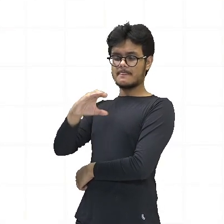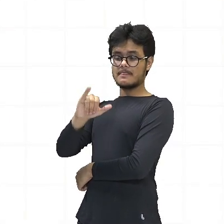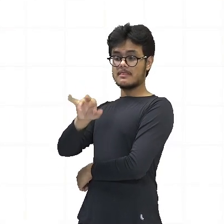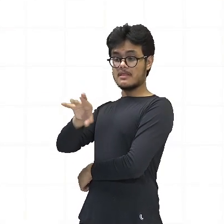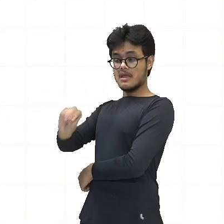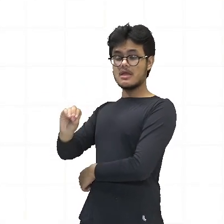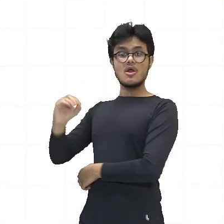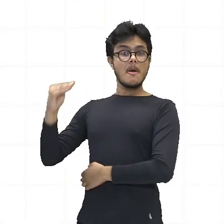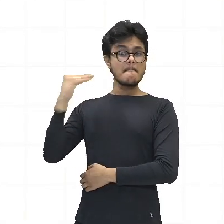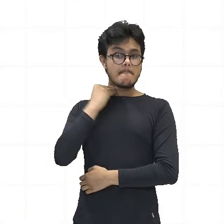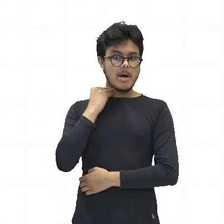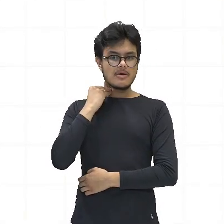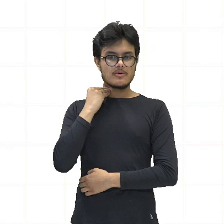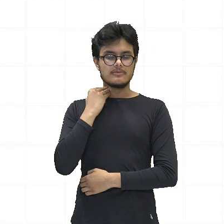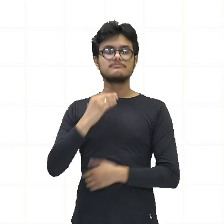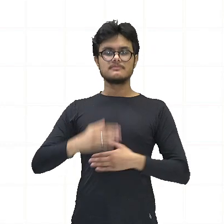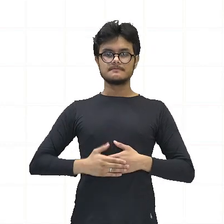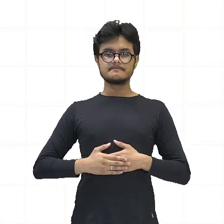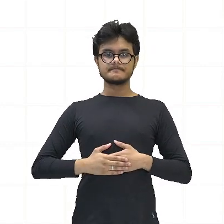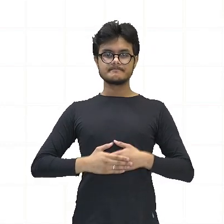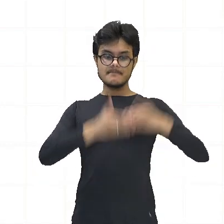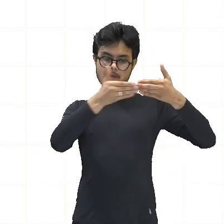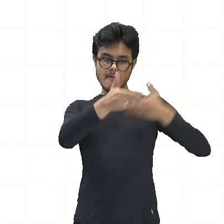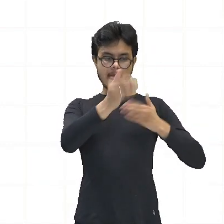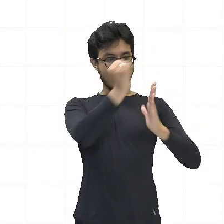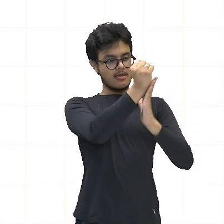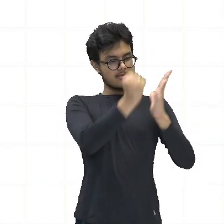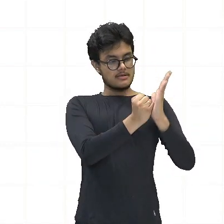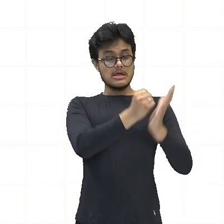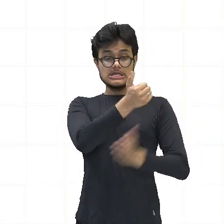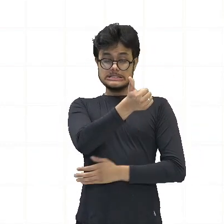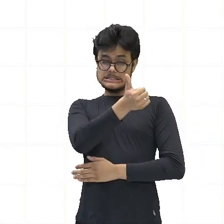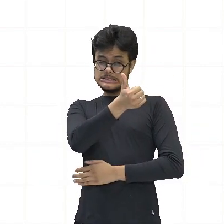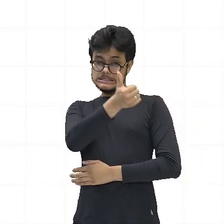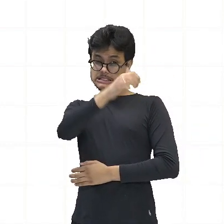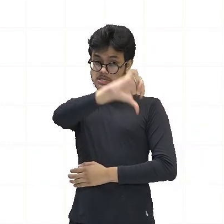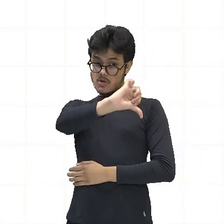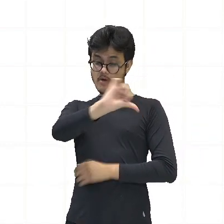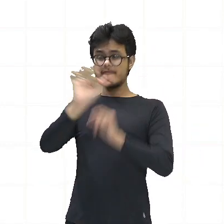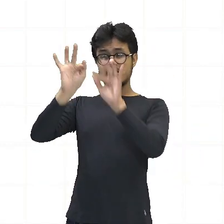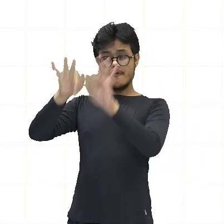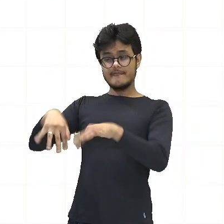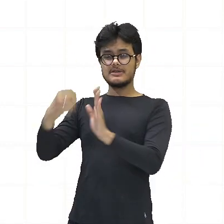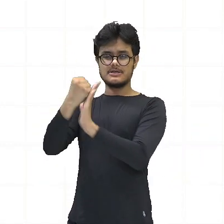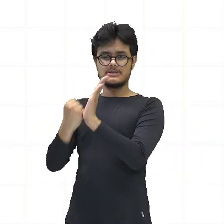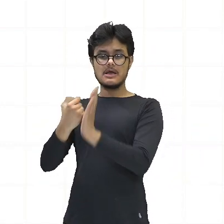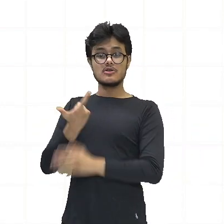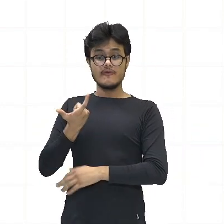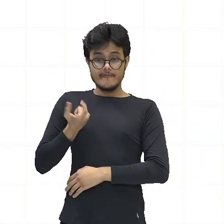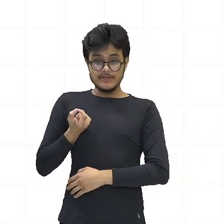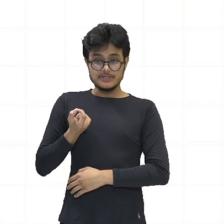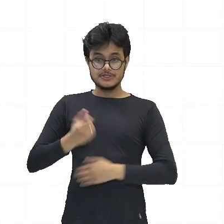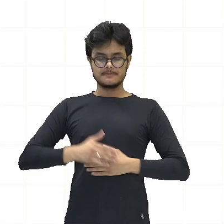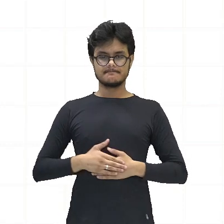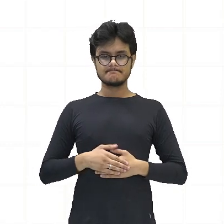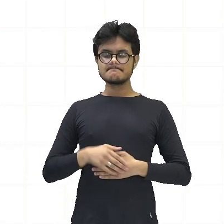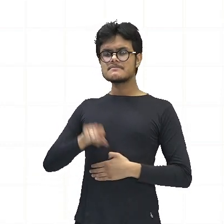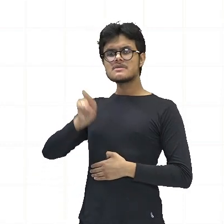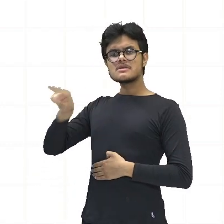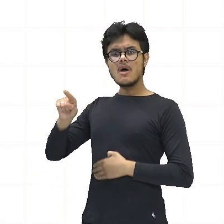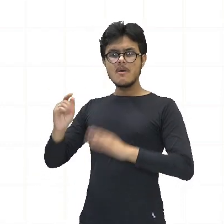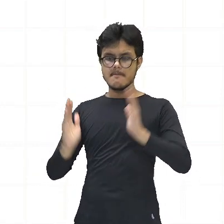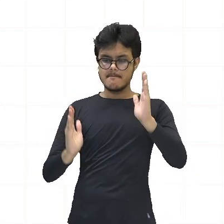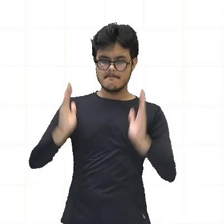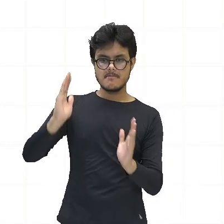do fim do século XIX ao início do século XX. Então, nesse momento, nós temos